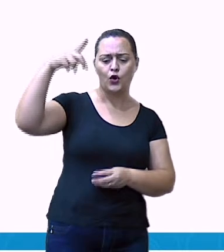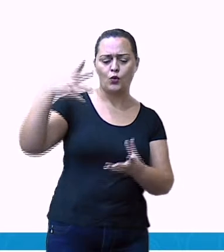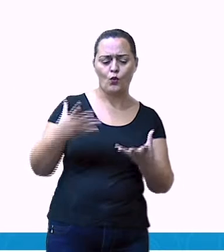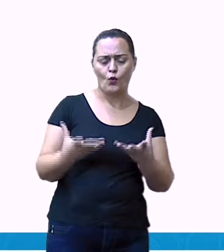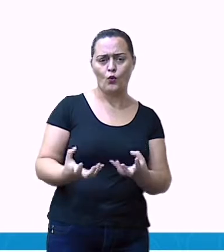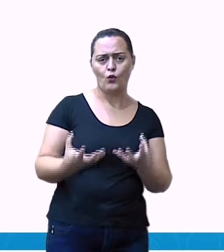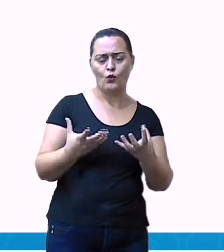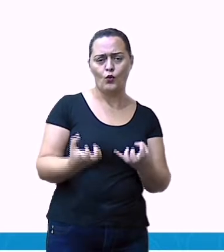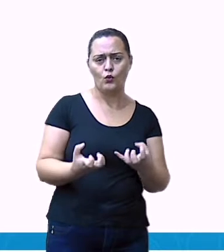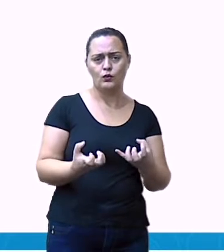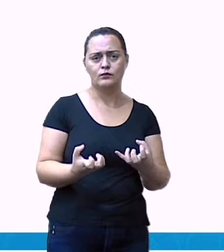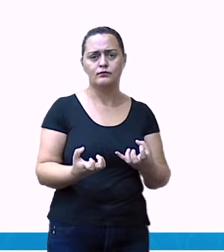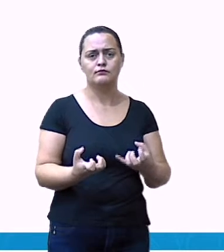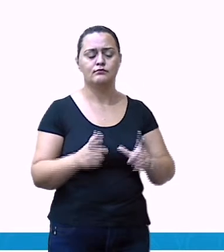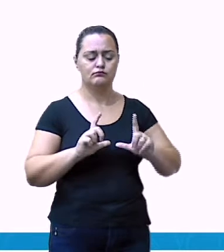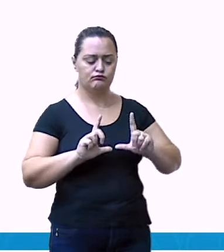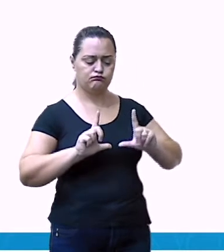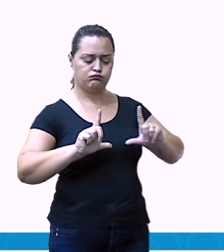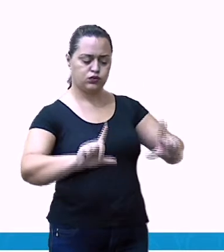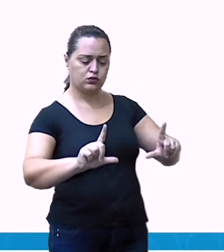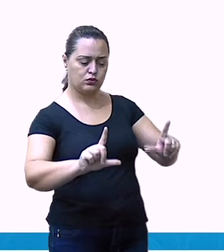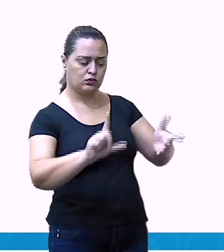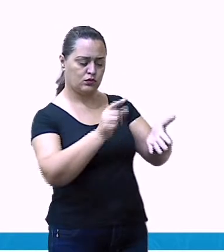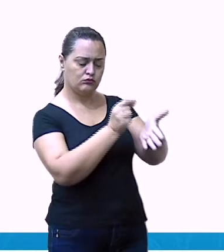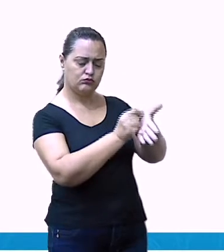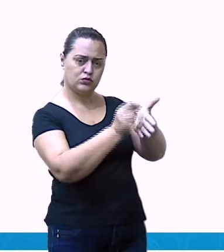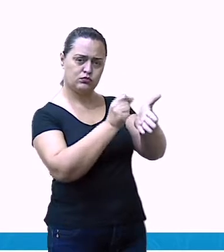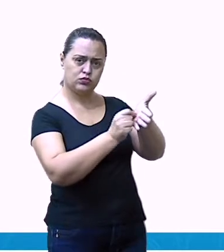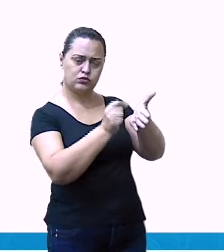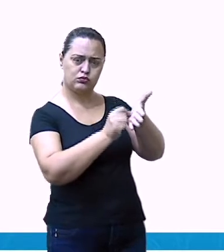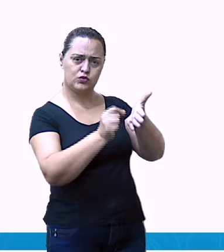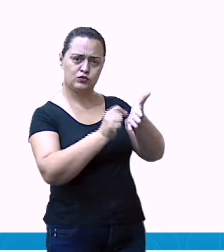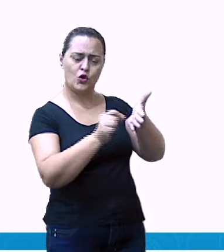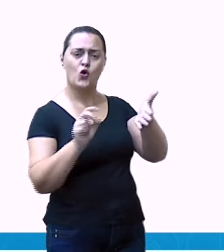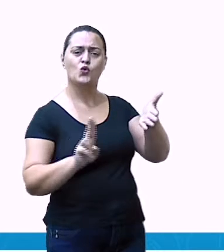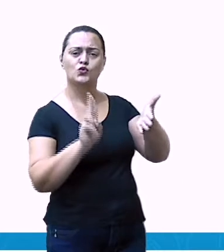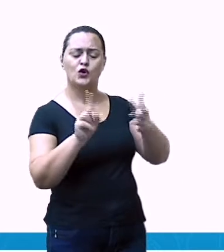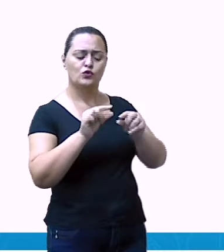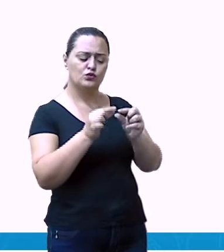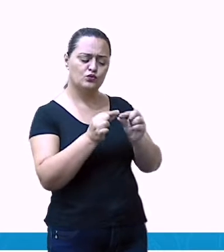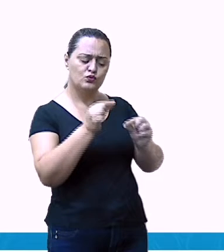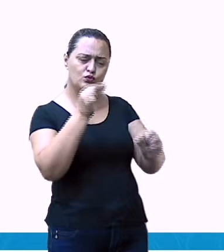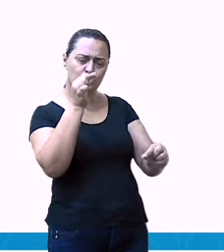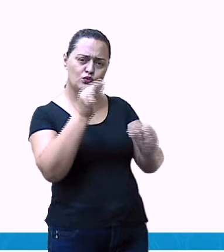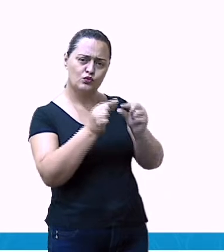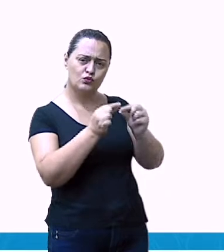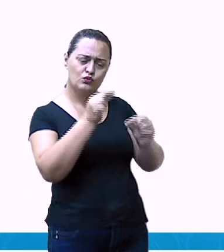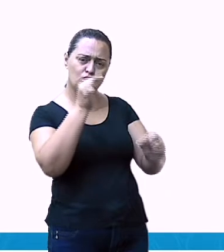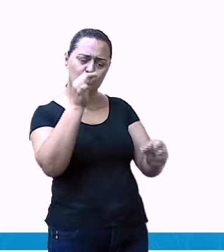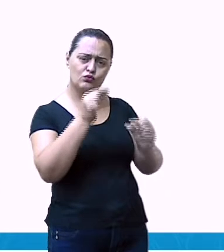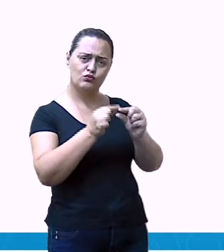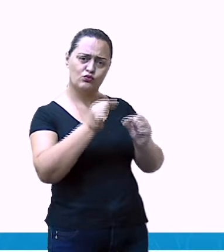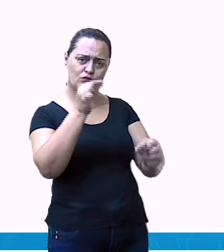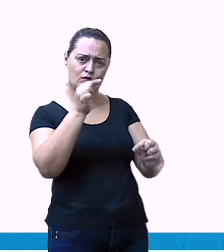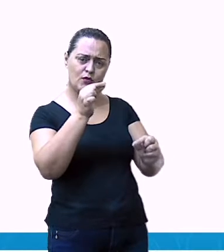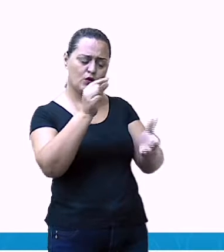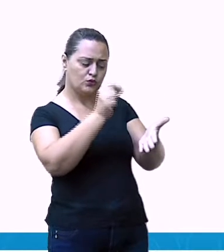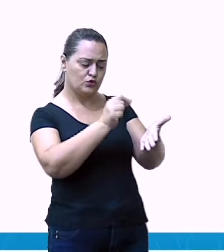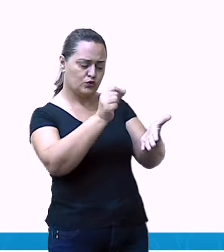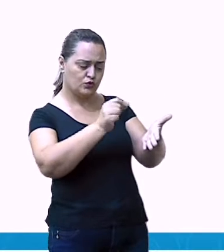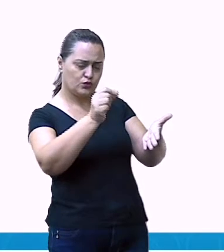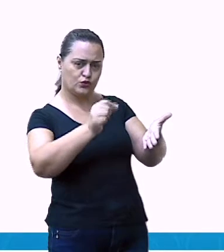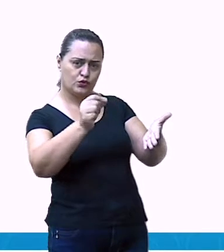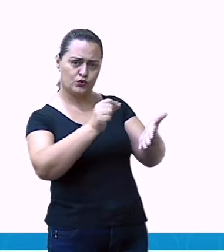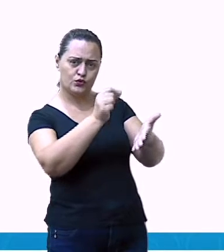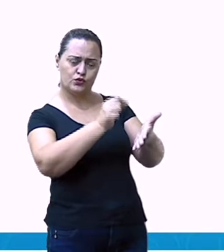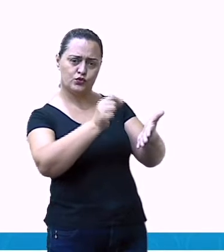palito afiado de extremidade triangular, com o qual faziam sinais em formas de cunha. Por